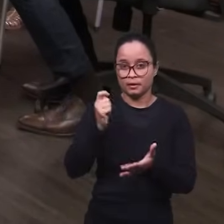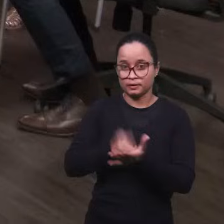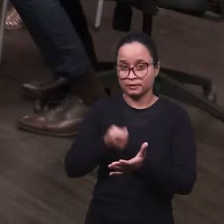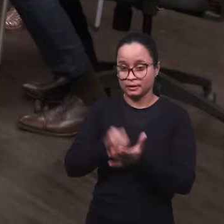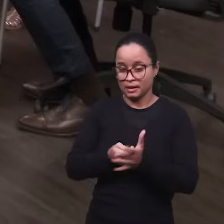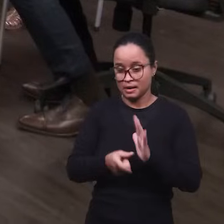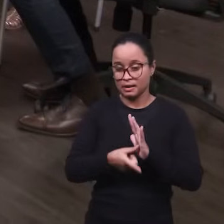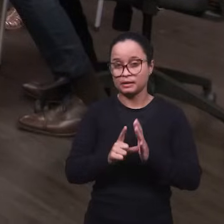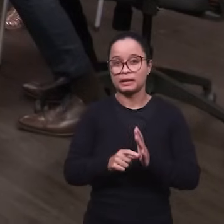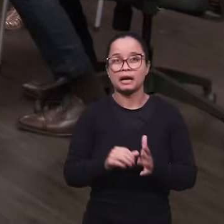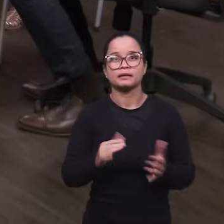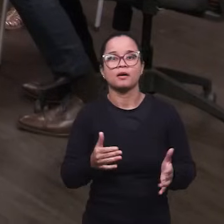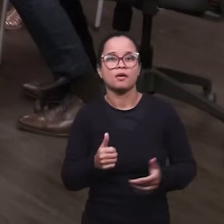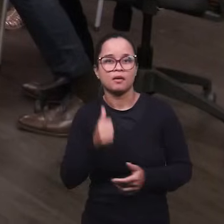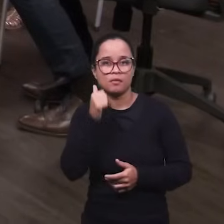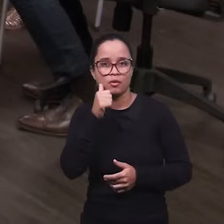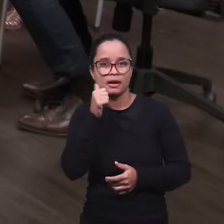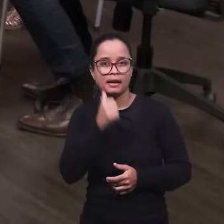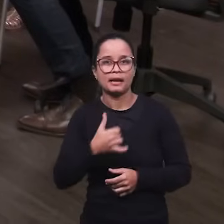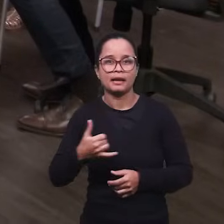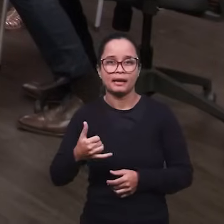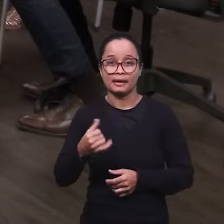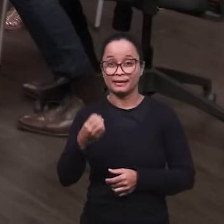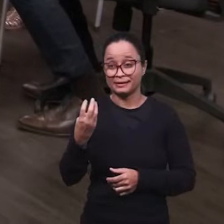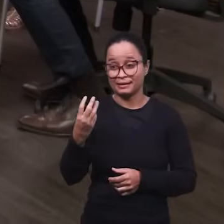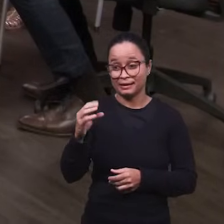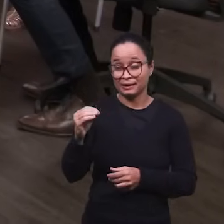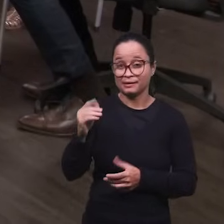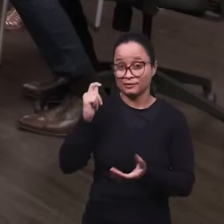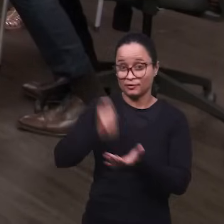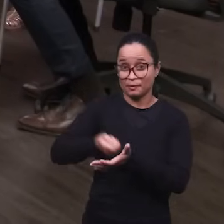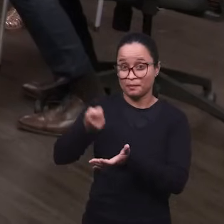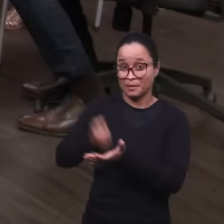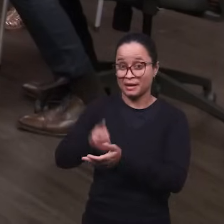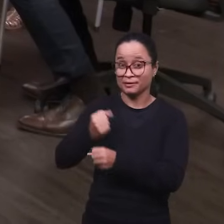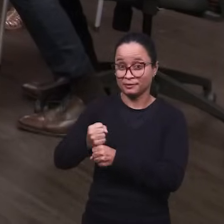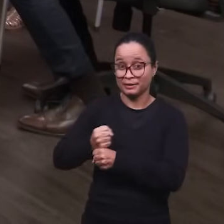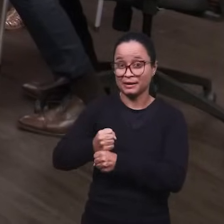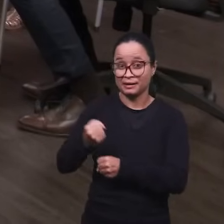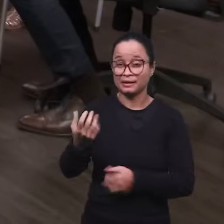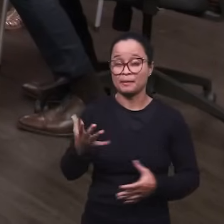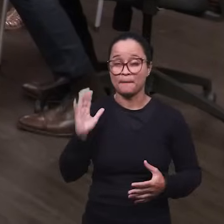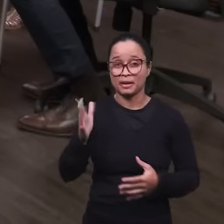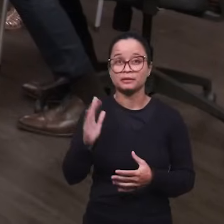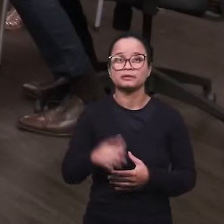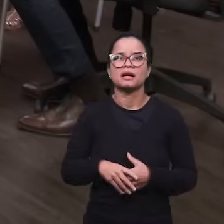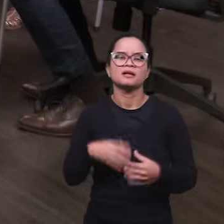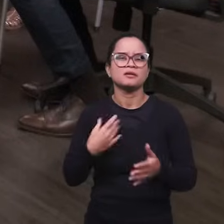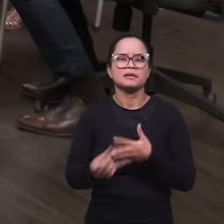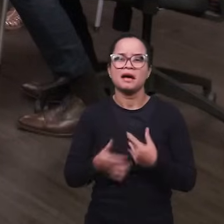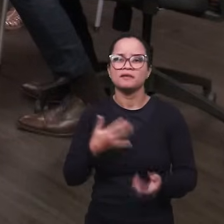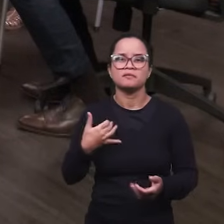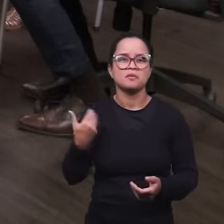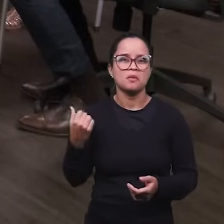então se ele tivesse, a mulher, 30 anos de contribuição, ela ia se aposentar, e o homem 35 anos de contribuição, independente da idade. Então, muita gente